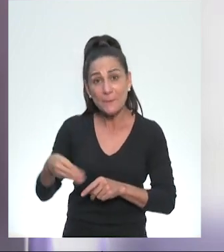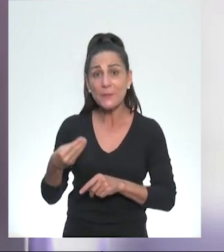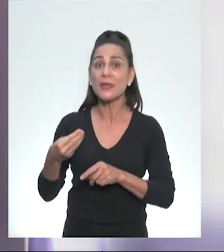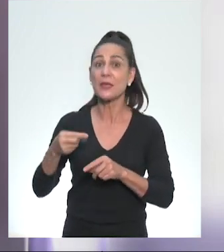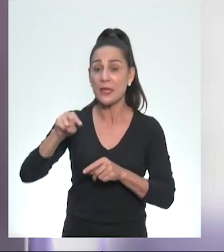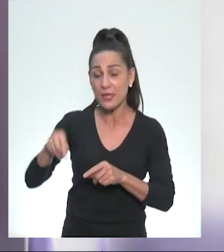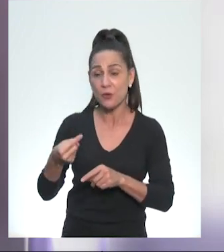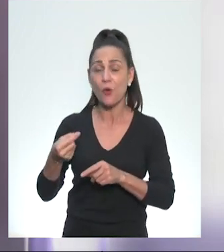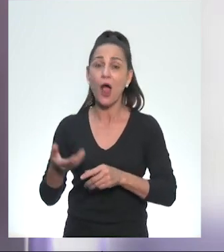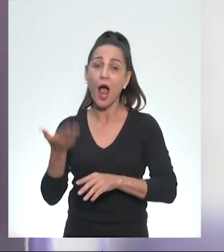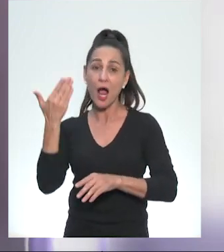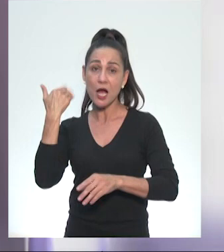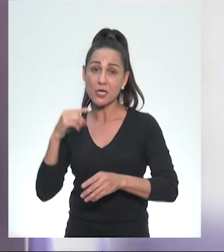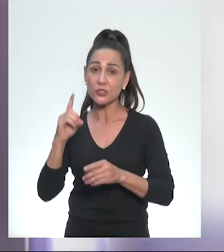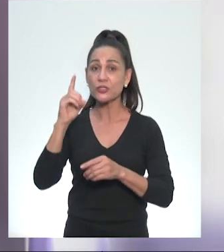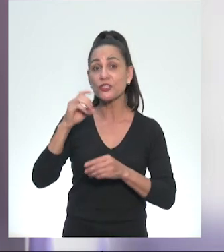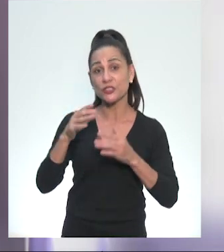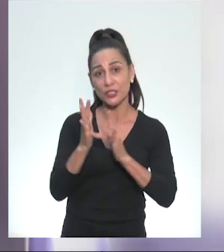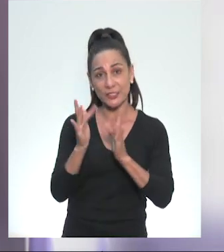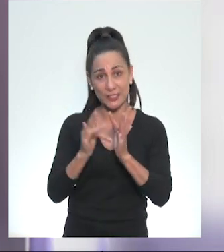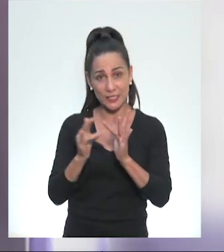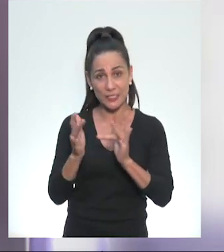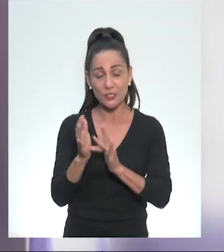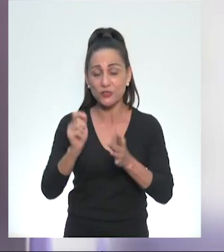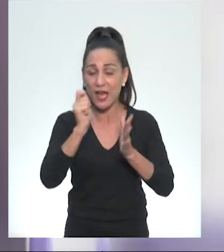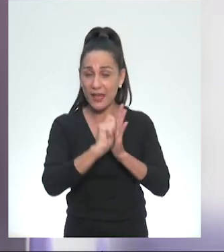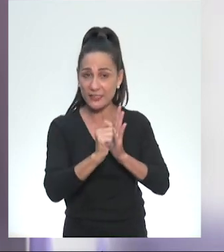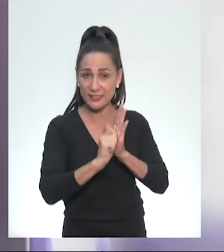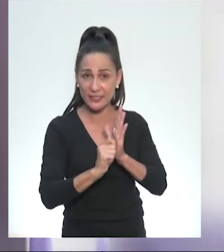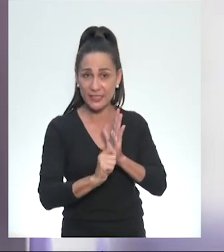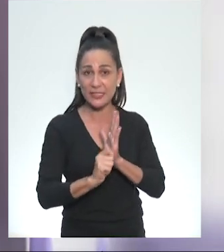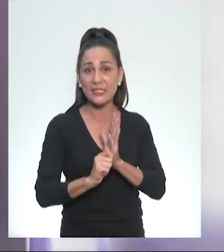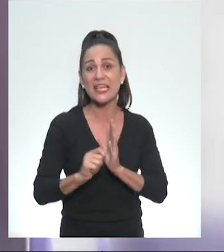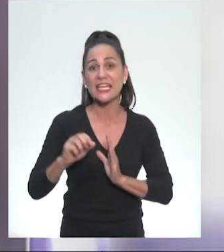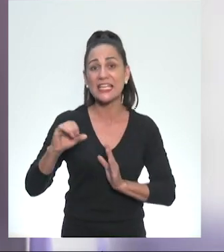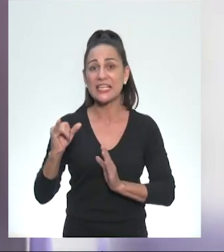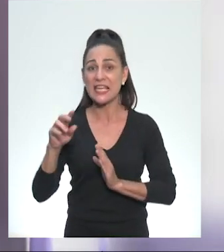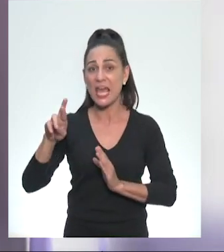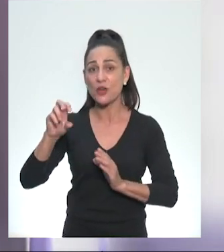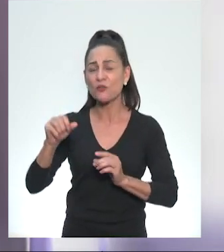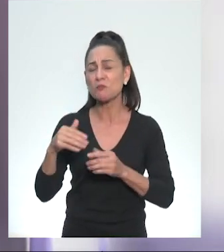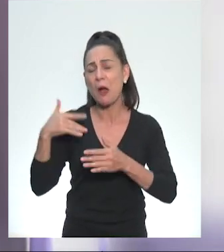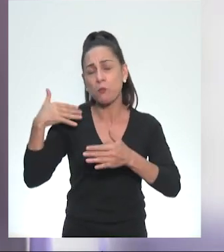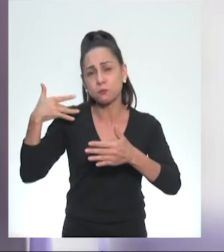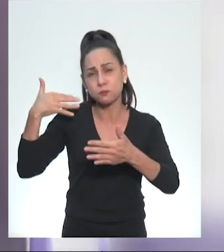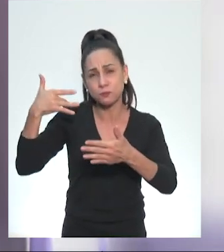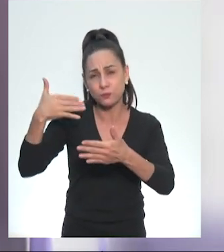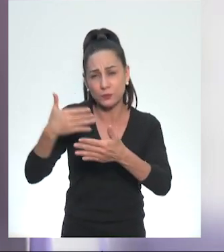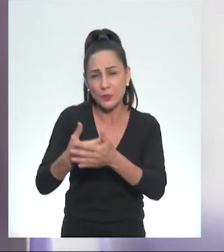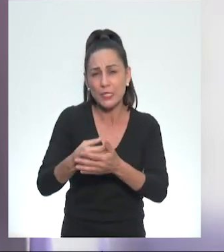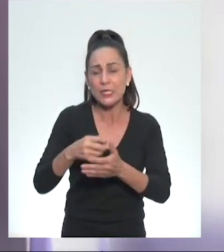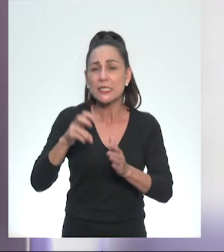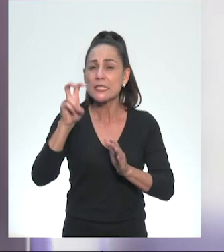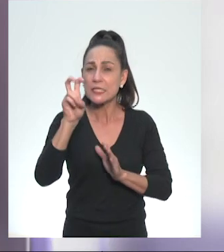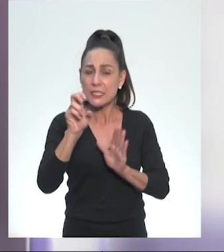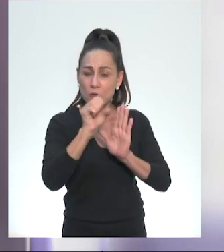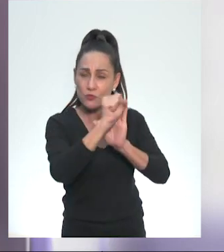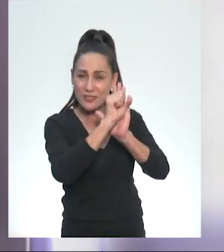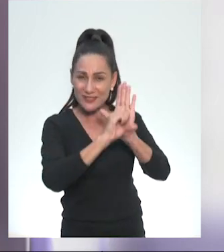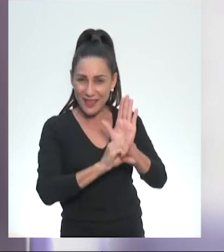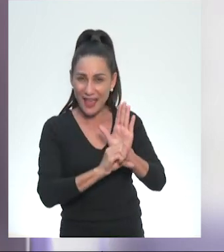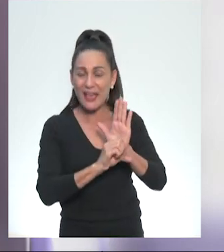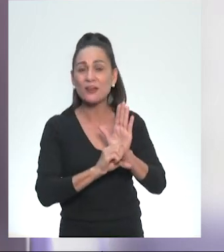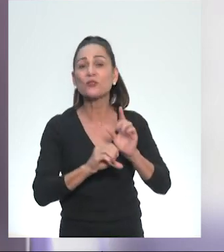cerca de 300 a.C. A escrita hieroglífica perdurou aí por quase 5 séculos, né? E a